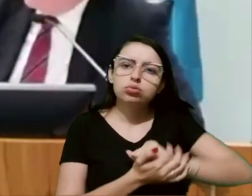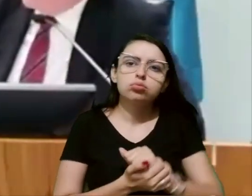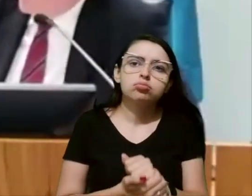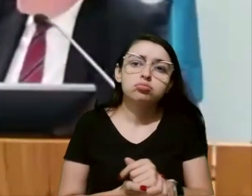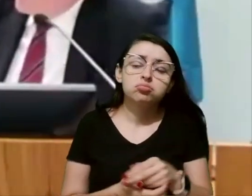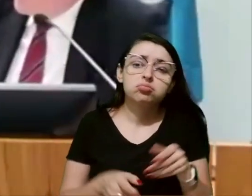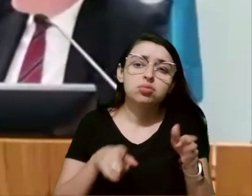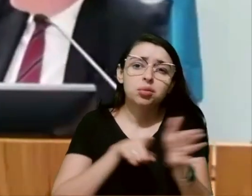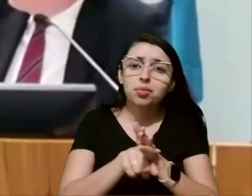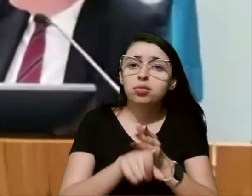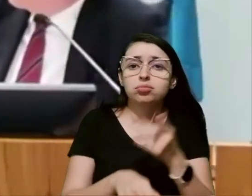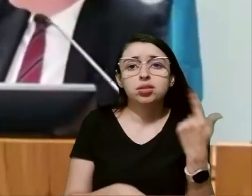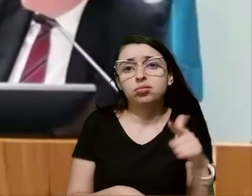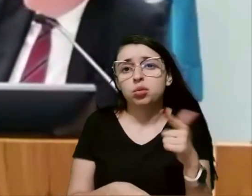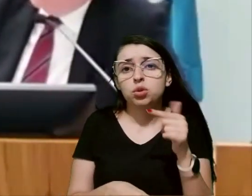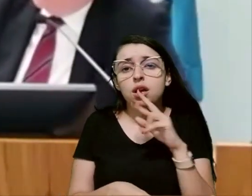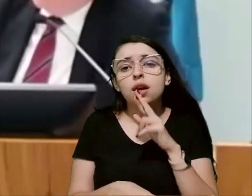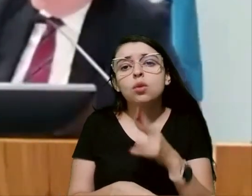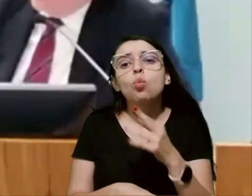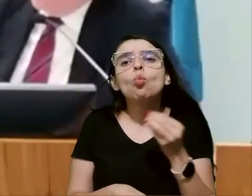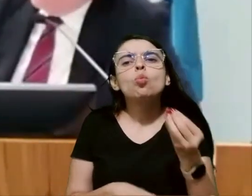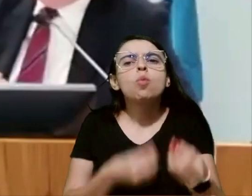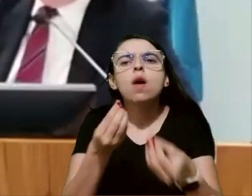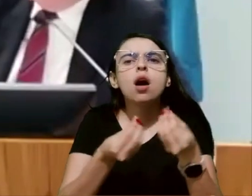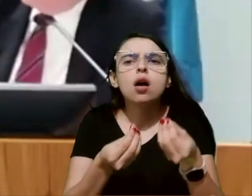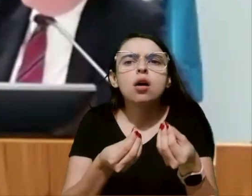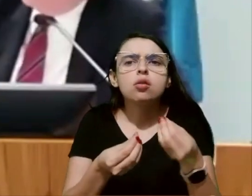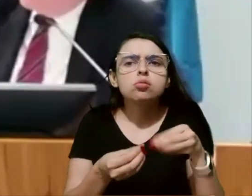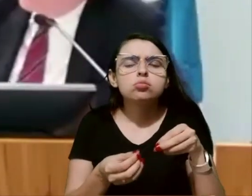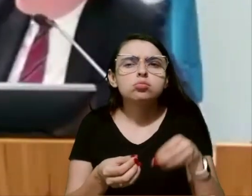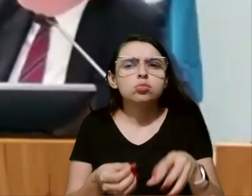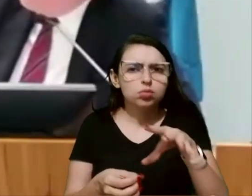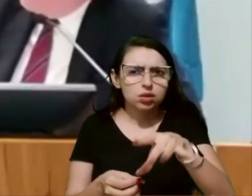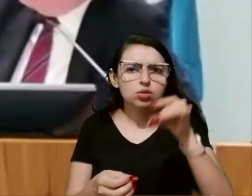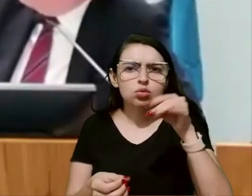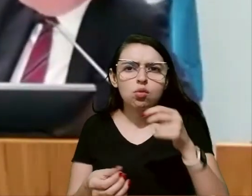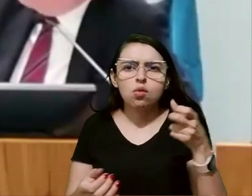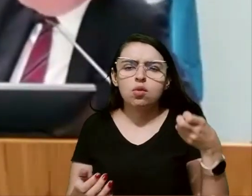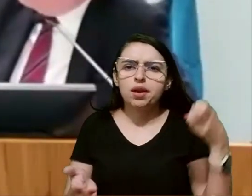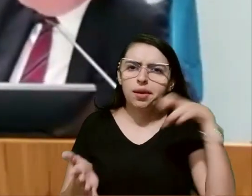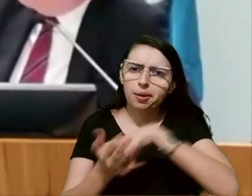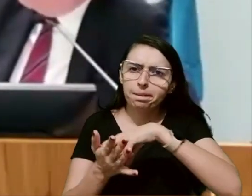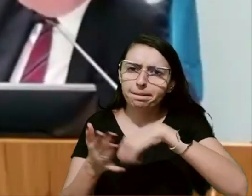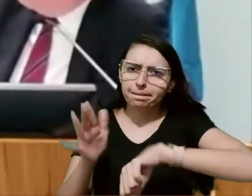pergunta para a qual eu não tinha resposta, que era a seguinte: qual o critério de definição de pena?